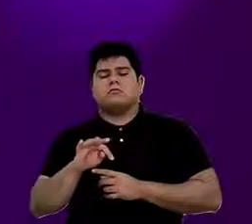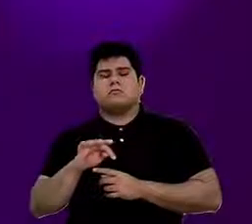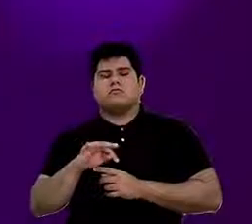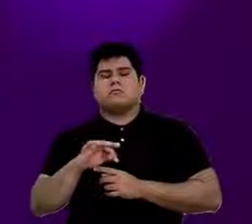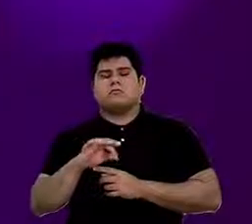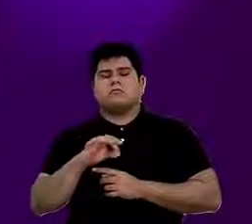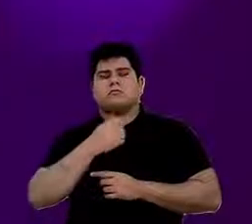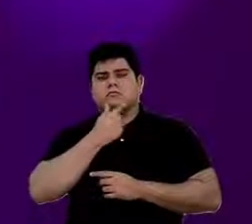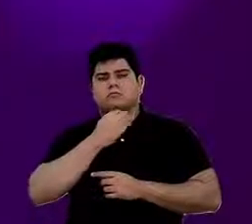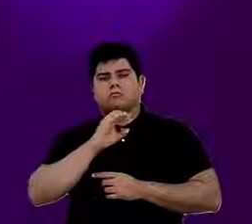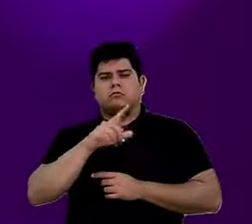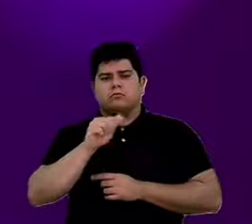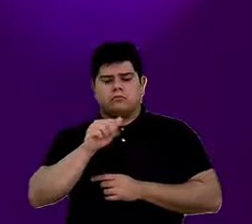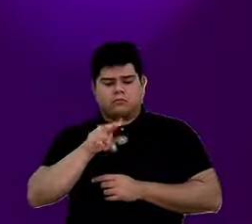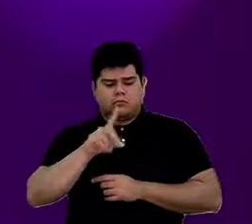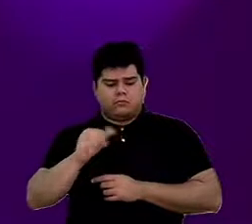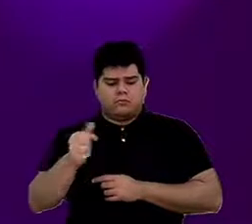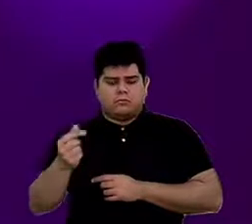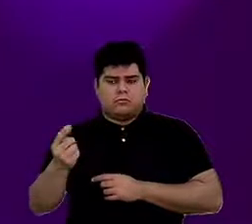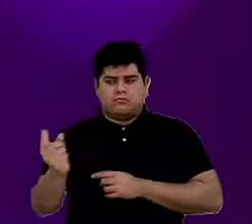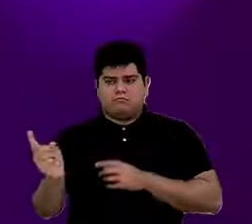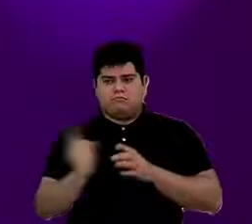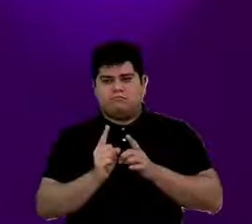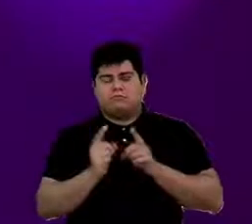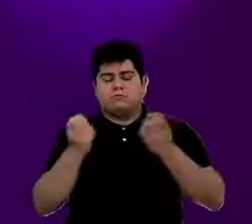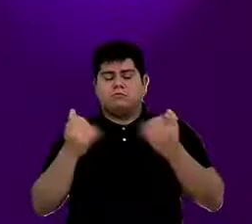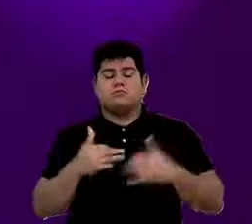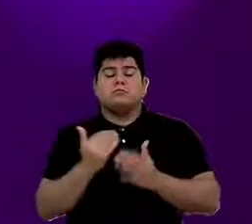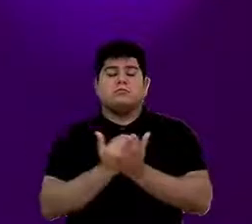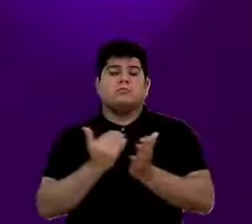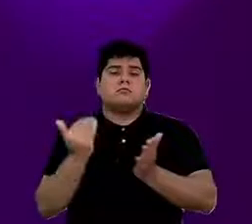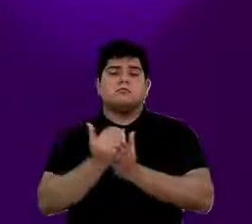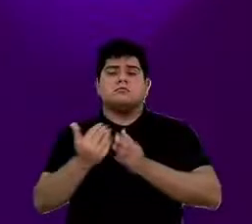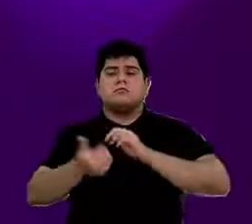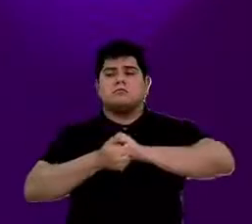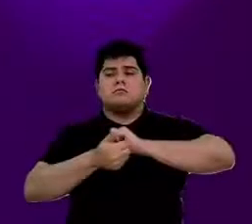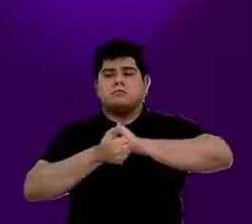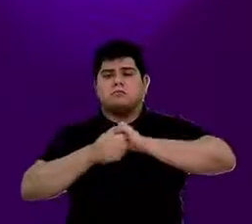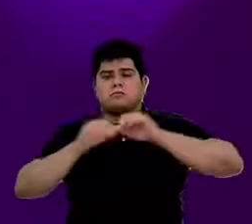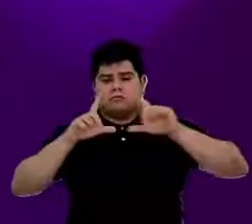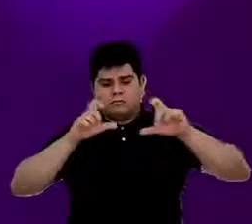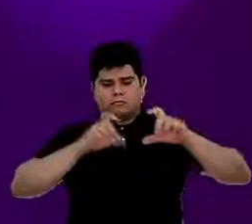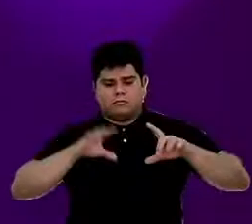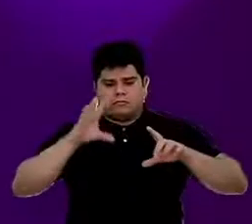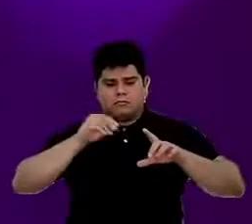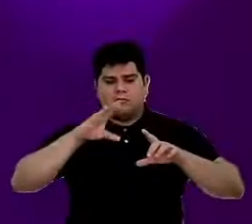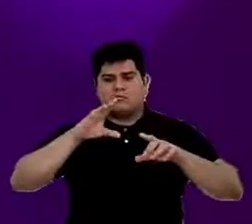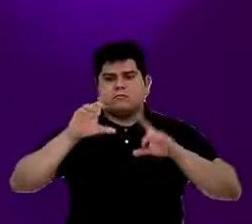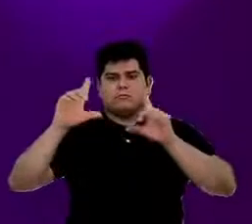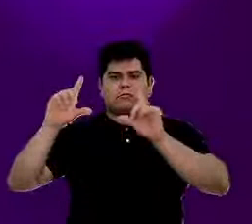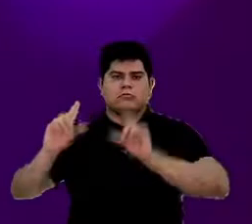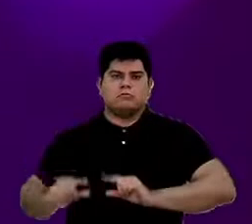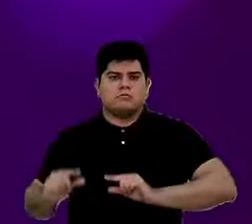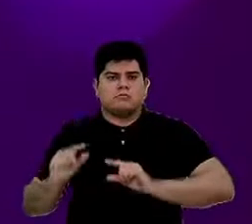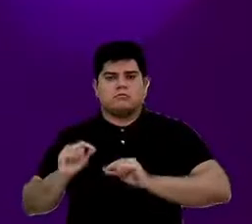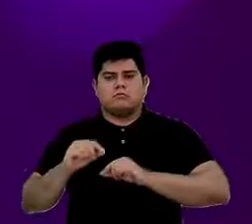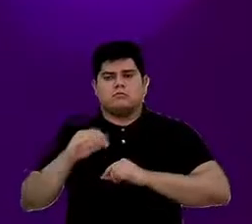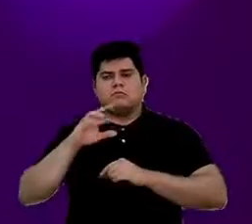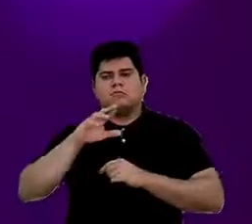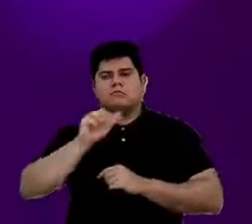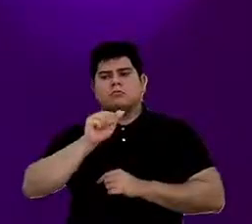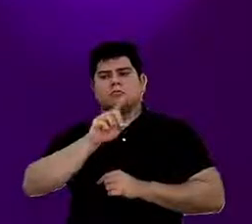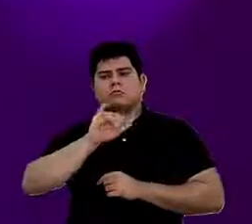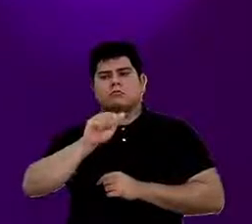Cláudio, que foi recentemente adquirido no Procardíaco, aumentou a qualidade de imagem desses métodos e diminuiu a dose de radiação,